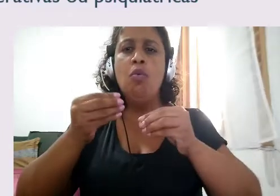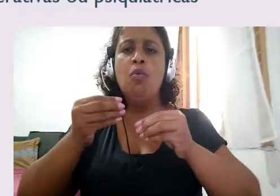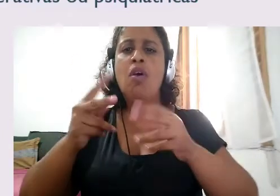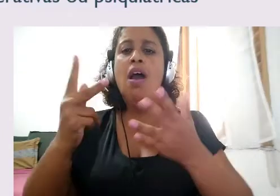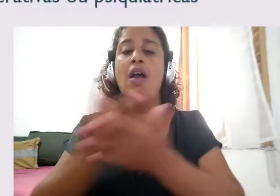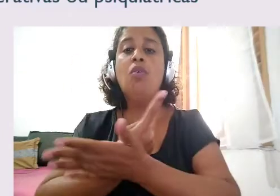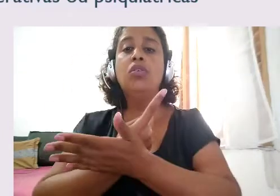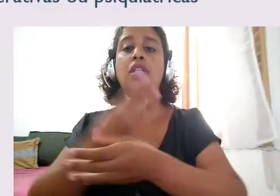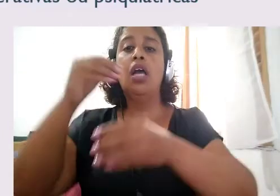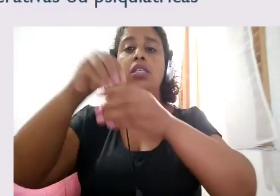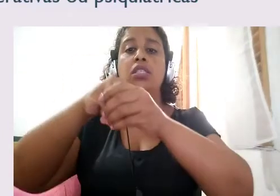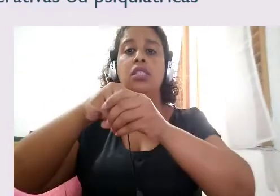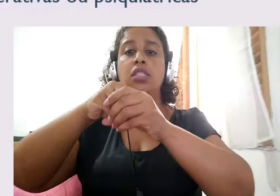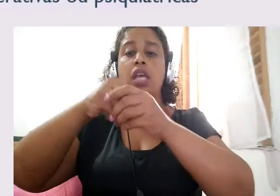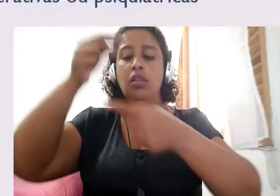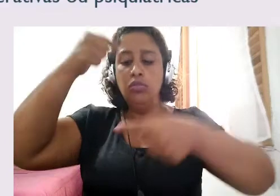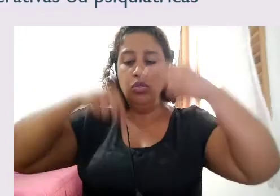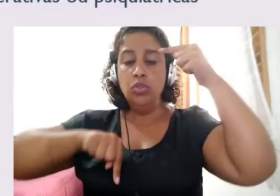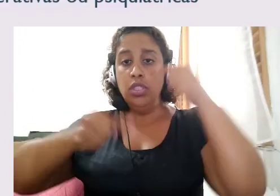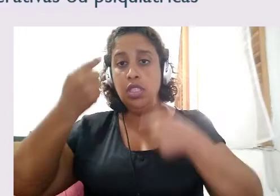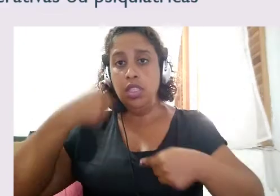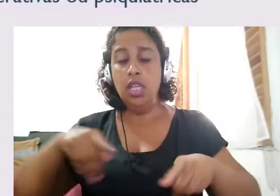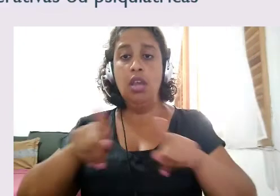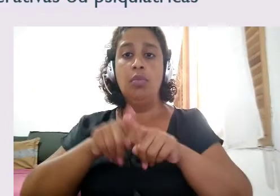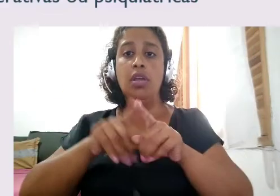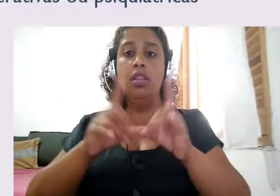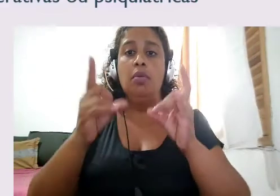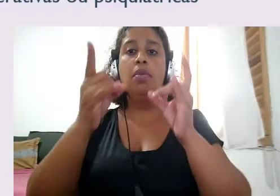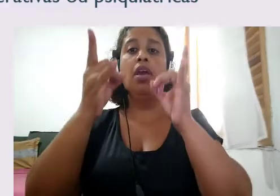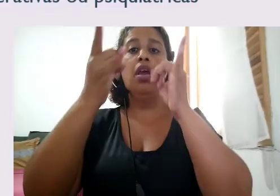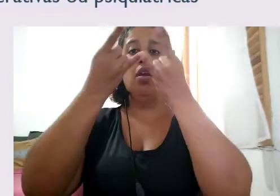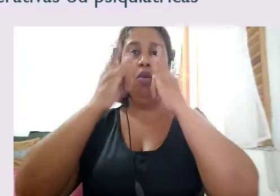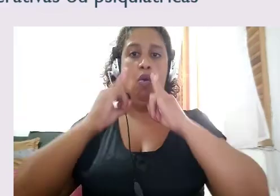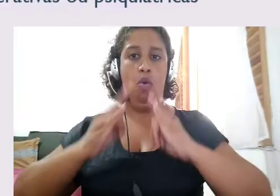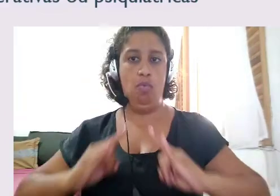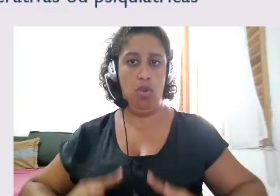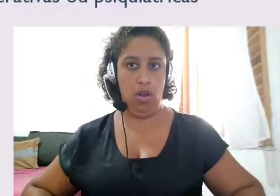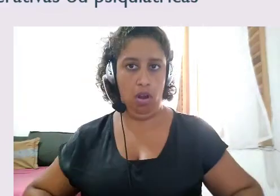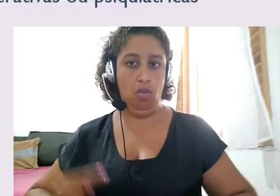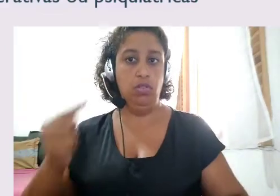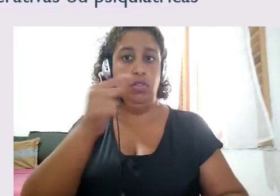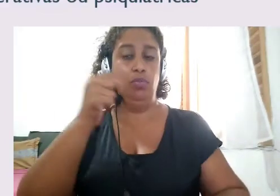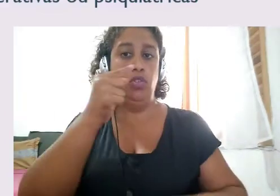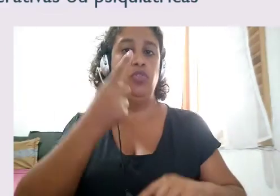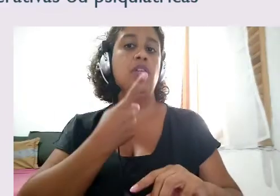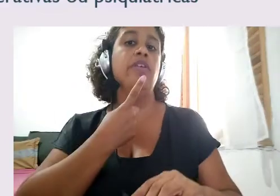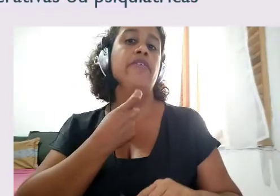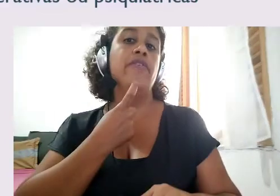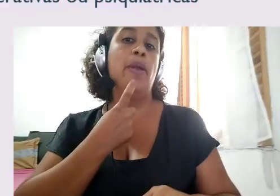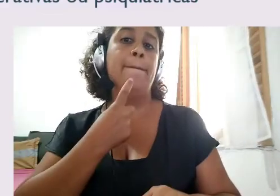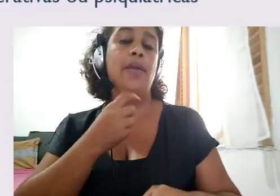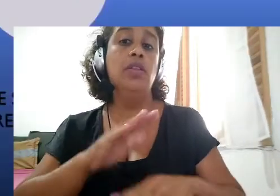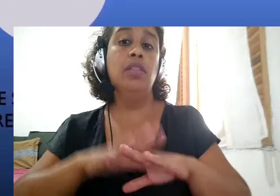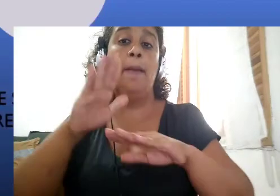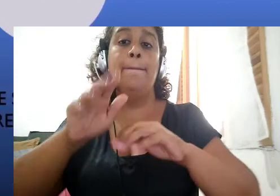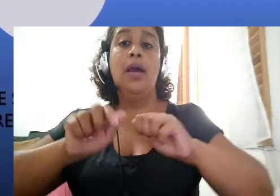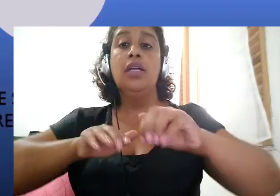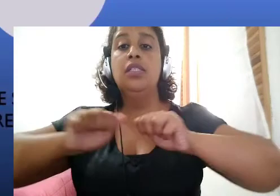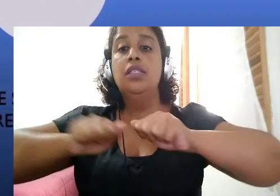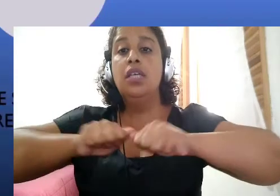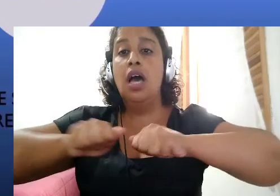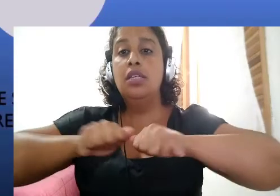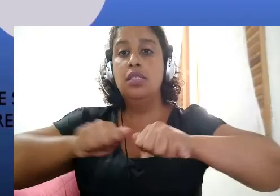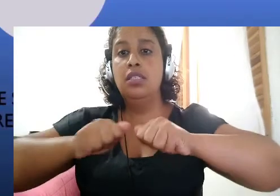coma, de AVC, para diagnosticar epilepsia, para alguma alteração da atividade elétrica cerebral ou dos